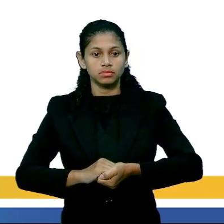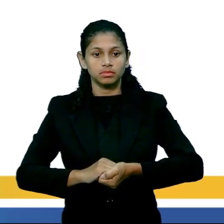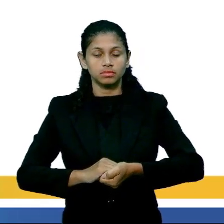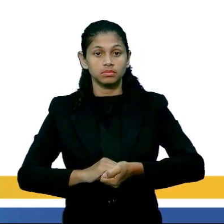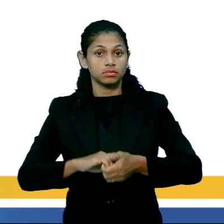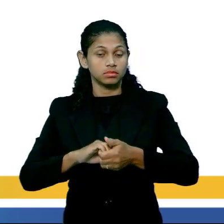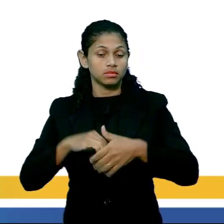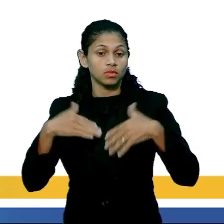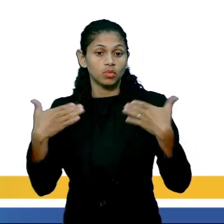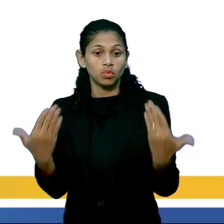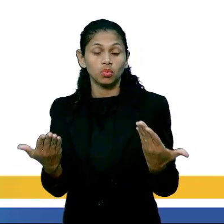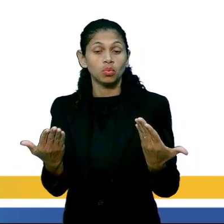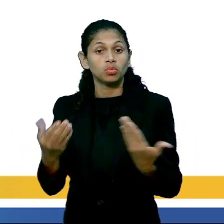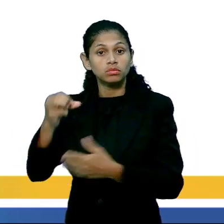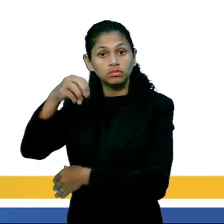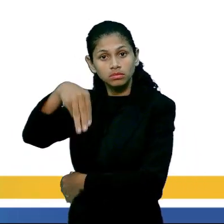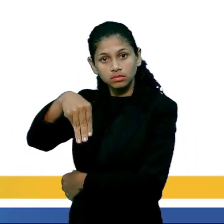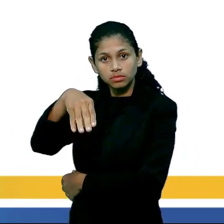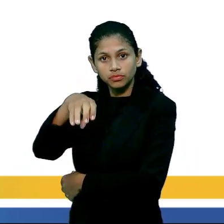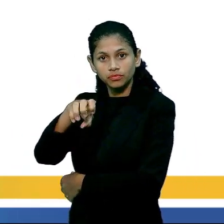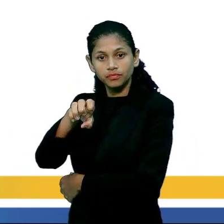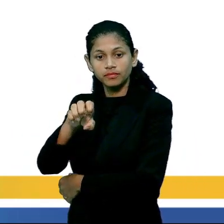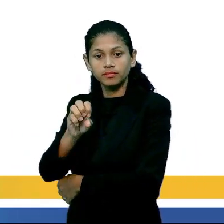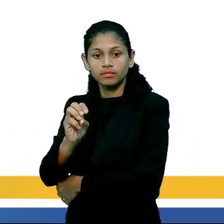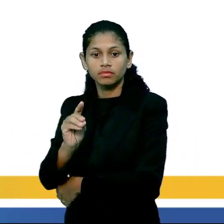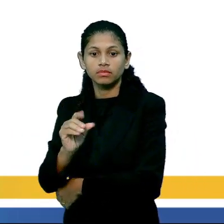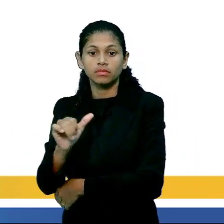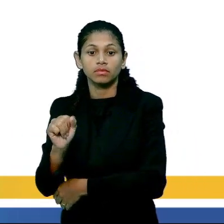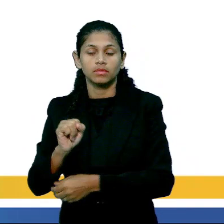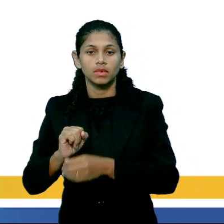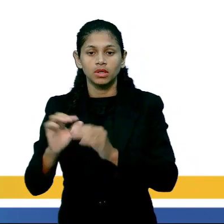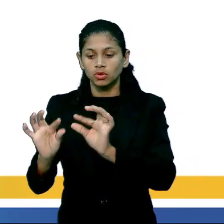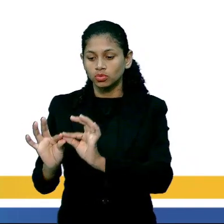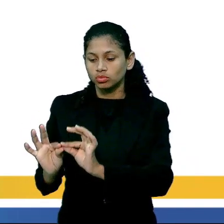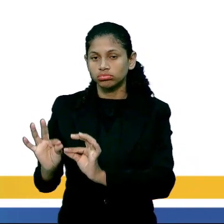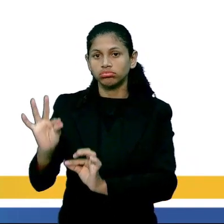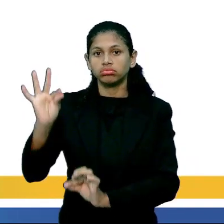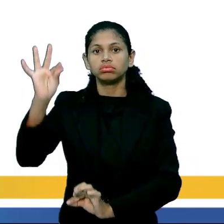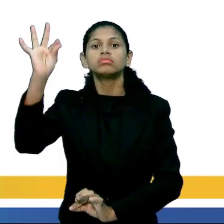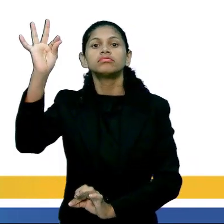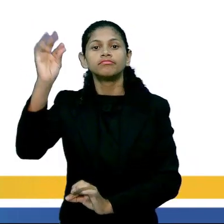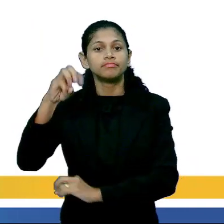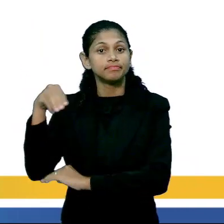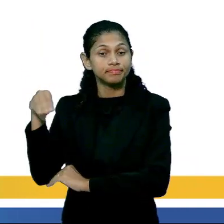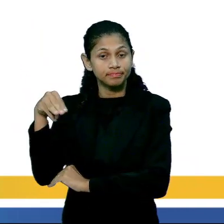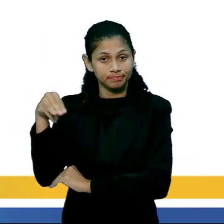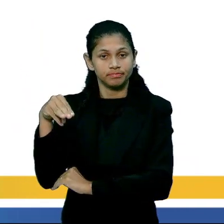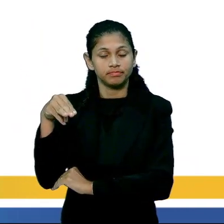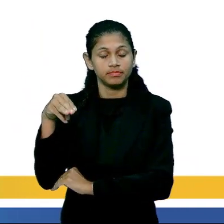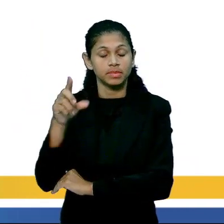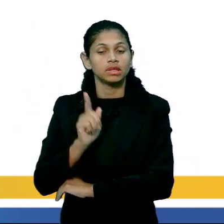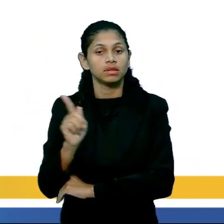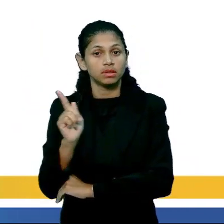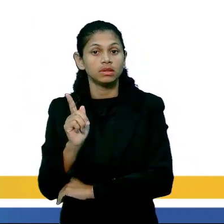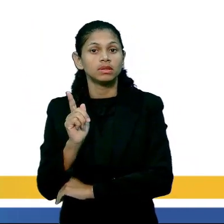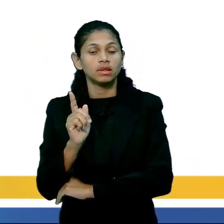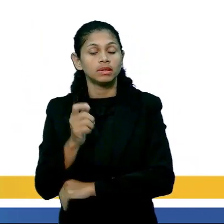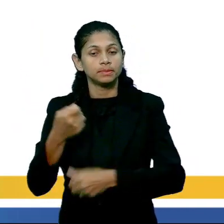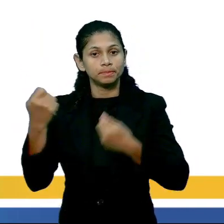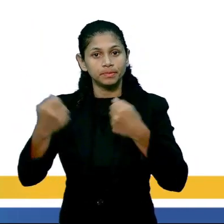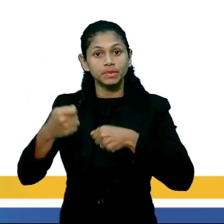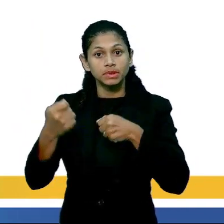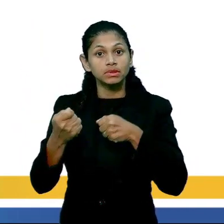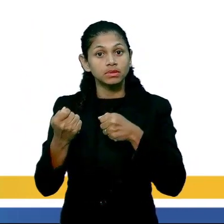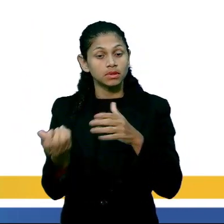qual deverá ser a média mínima das estaturas em metro que ele deverá